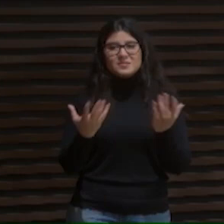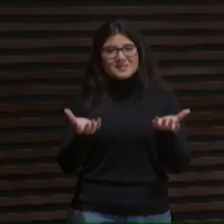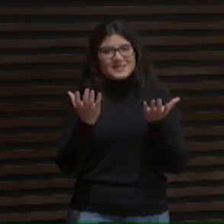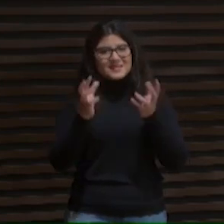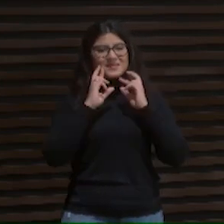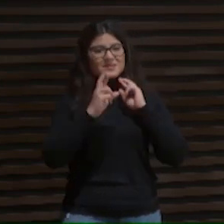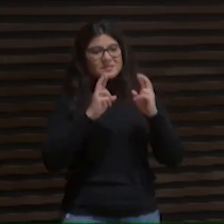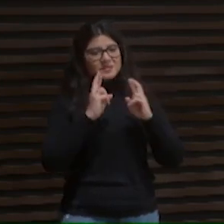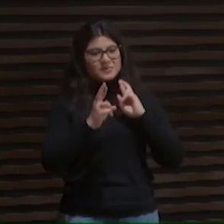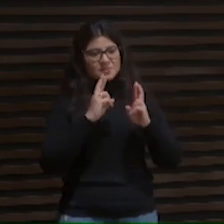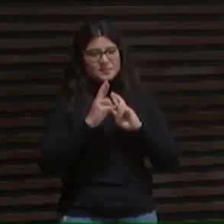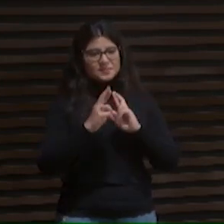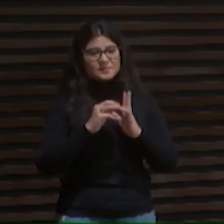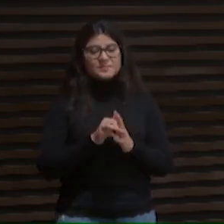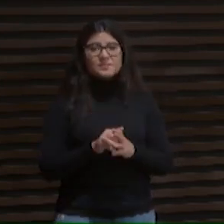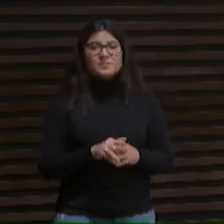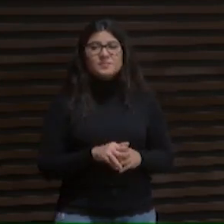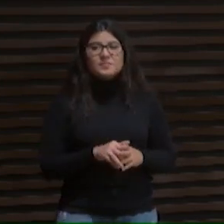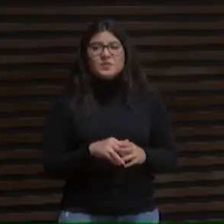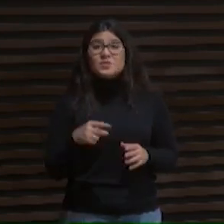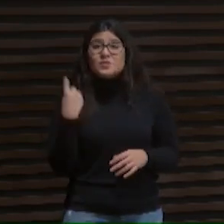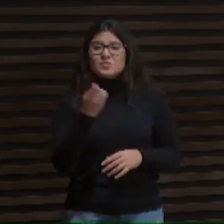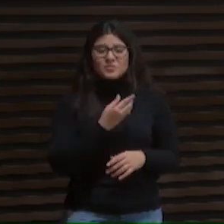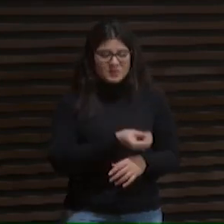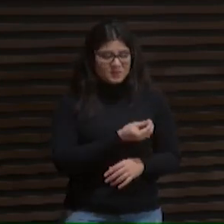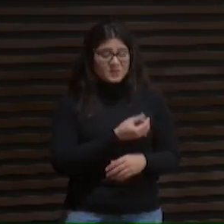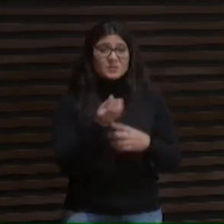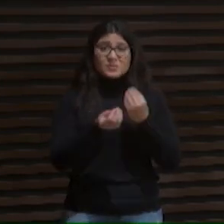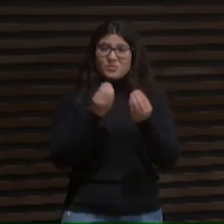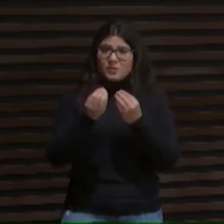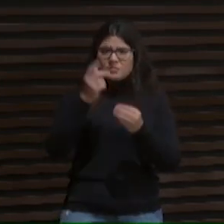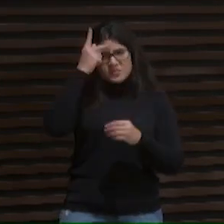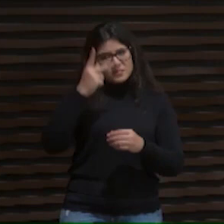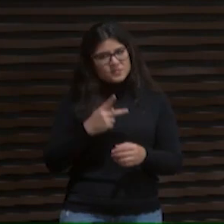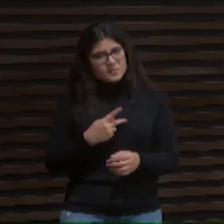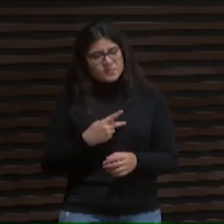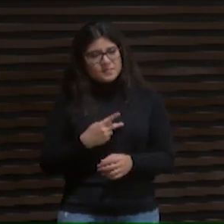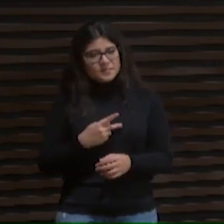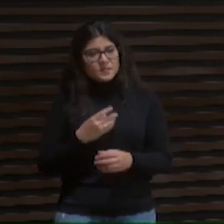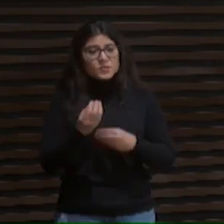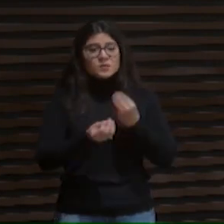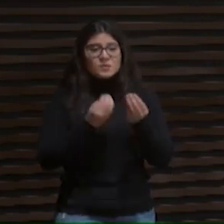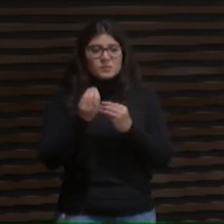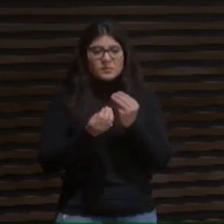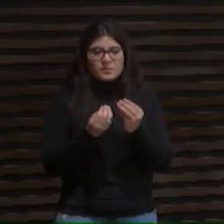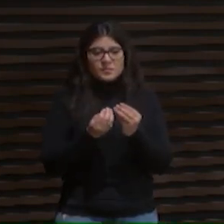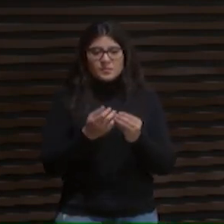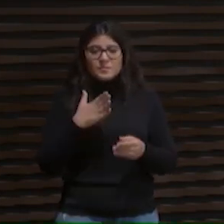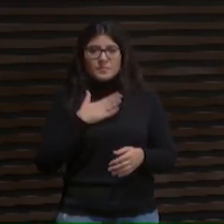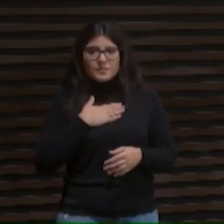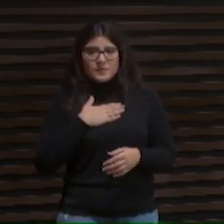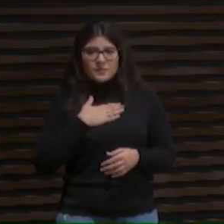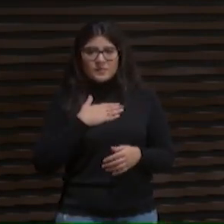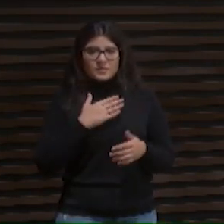relacionar. Mas como tem sido a nossa vida? Para nós mesmos? Como é que é a minha